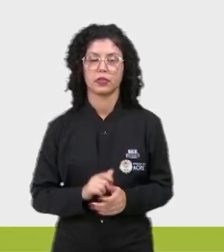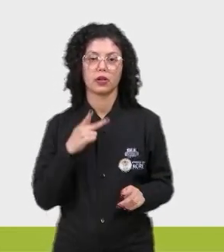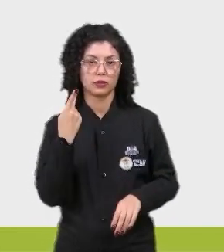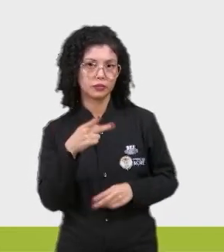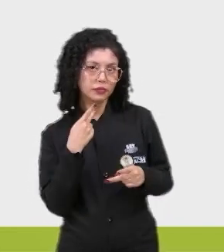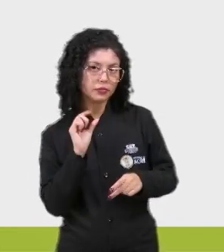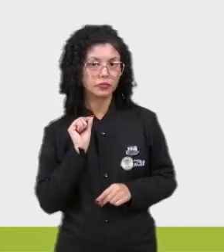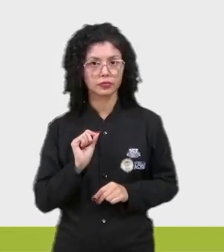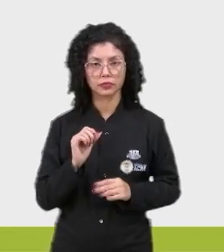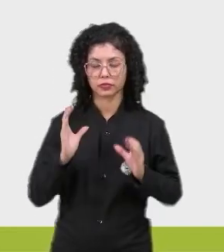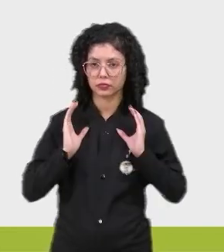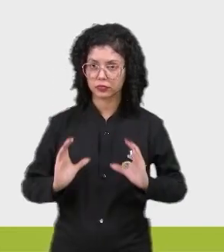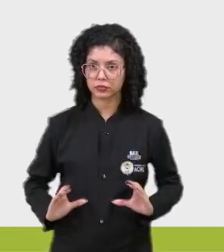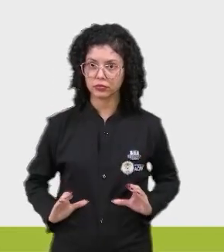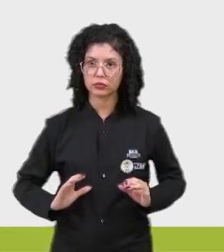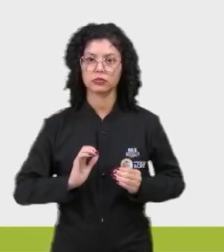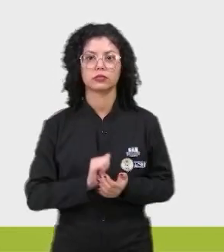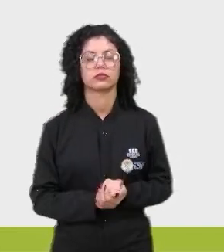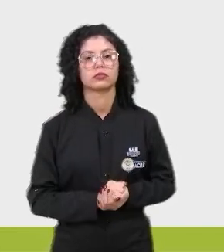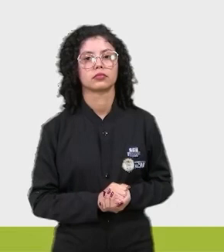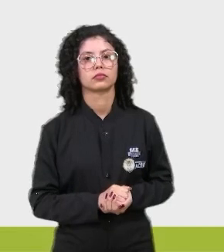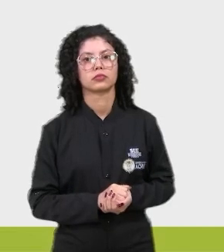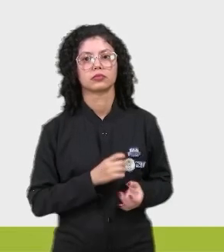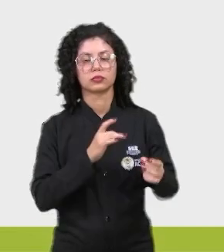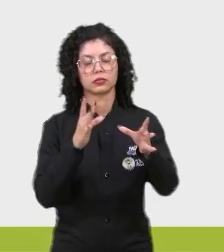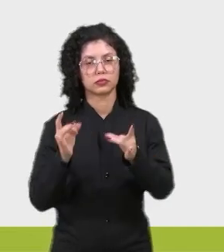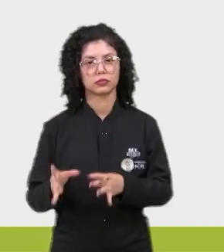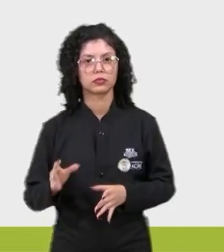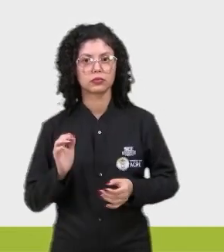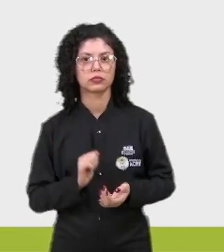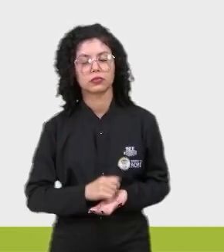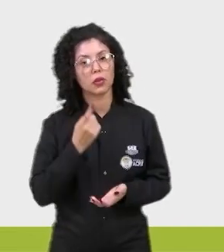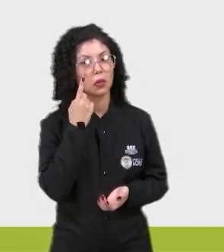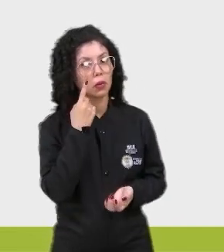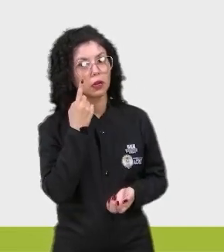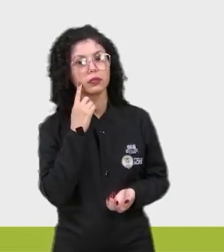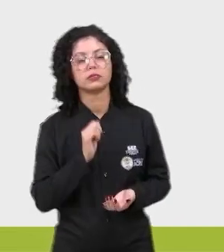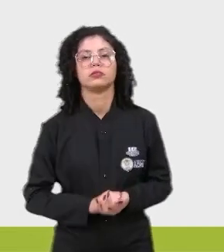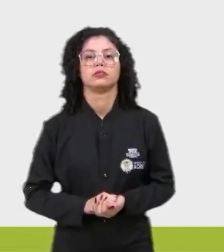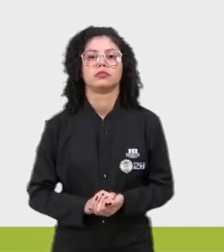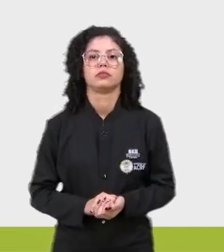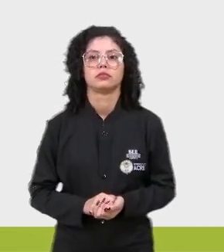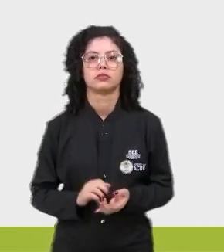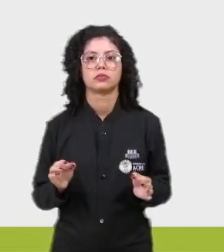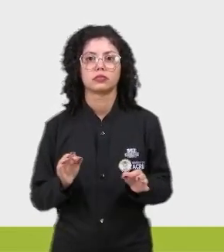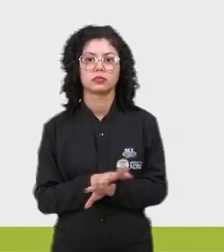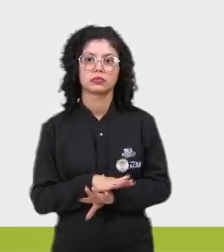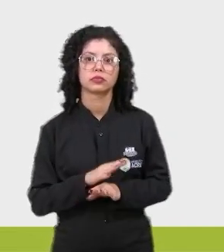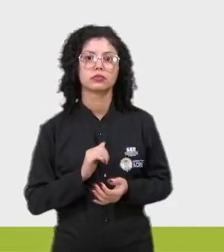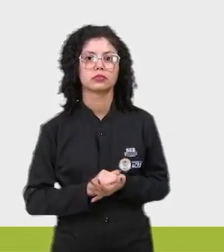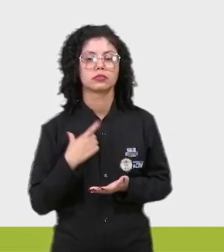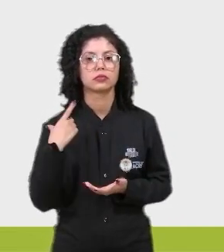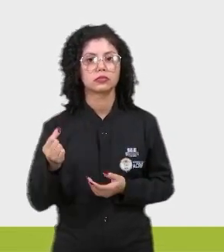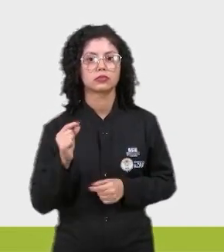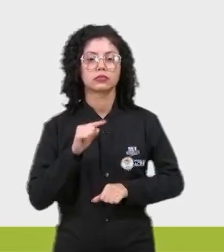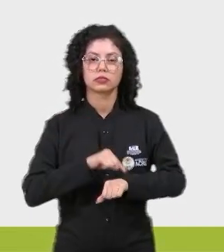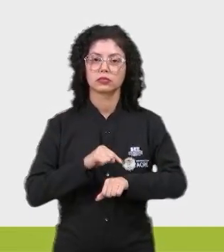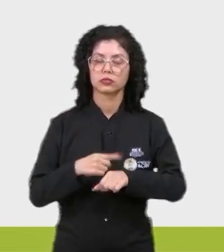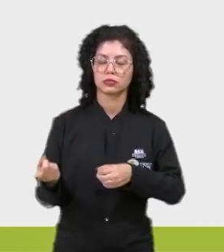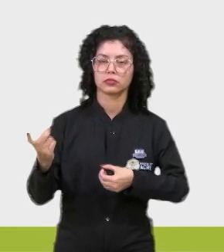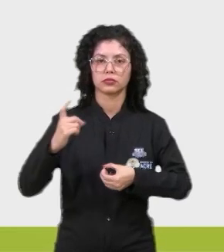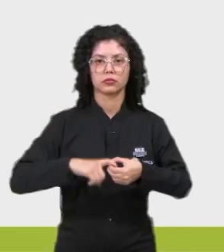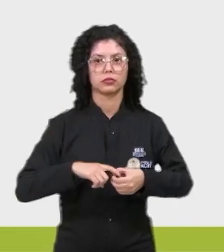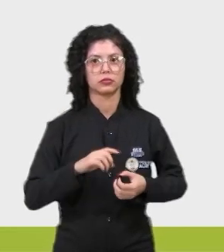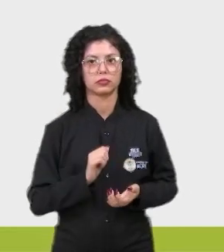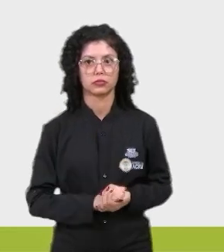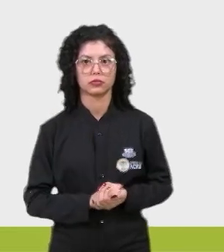fala sobre a cidadania operária. Dicas, Olhos que Condenam, Corra, Que Horas Ela Volta, que